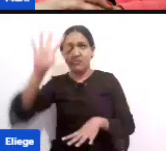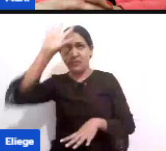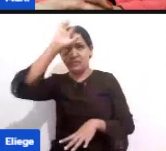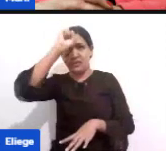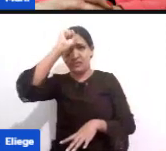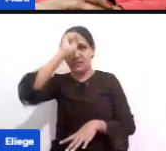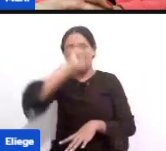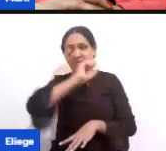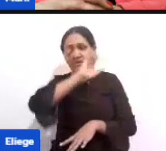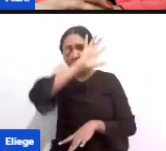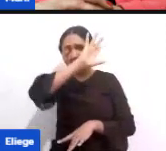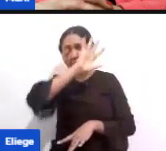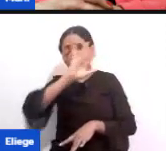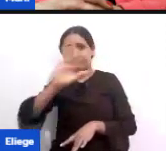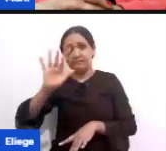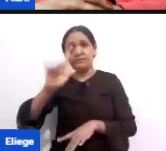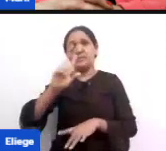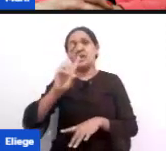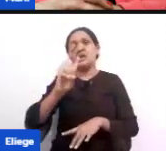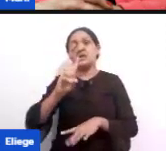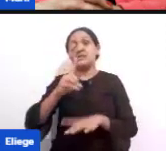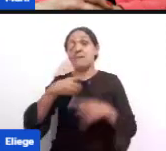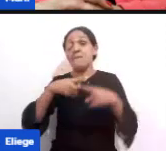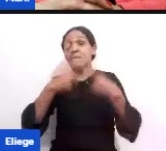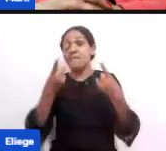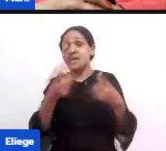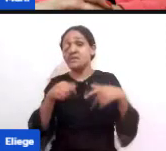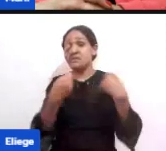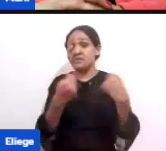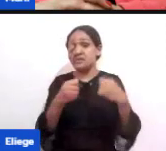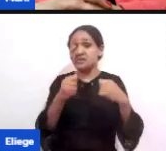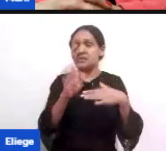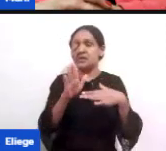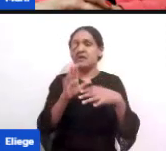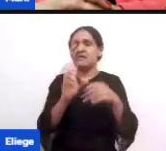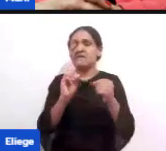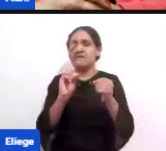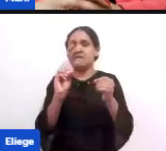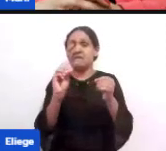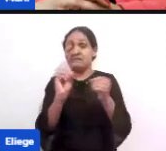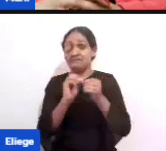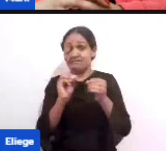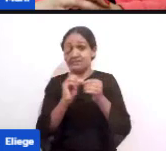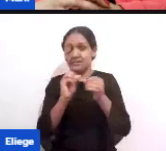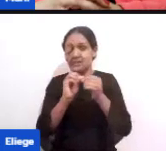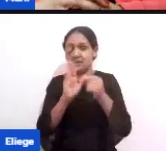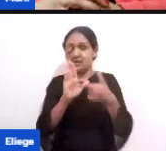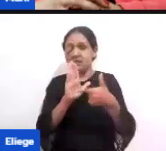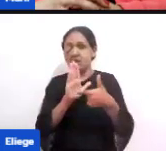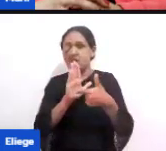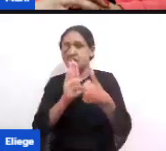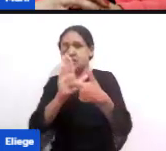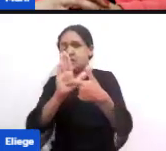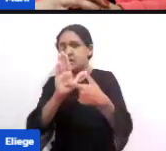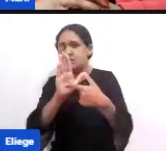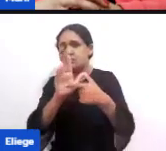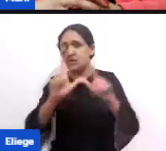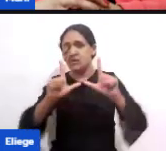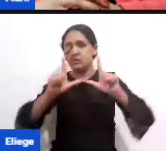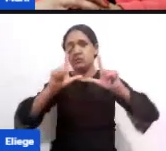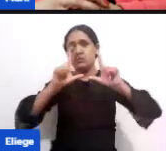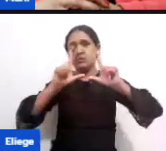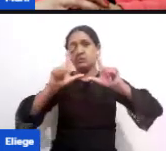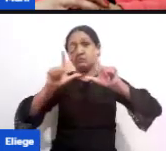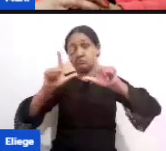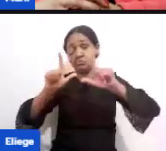levar em consideração que esse material que nós vamos colocar aqui alguns professores já ofertaram para